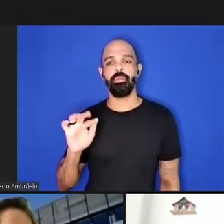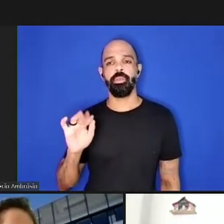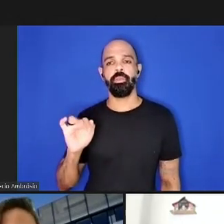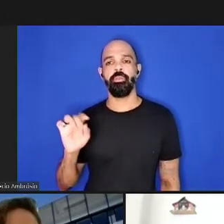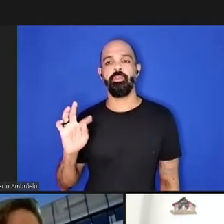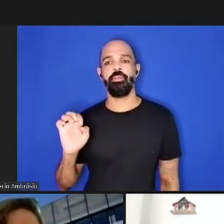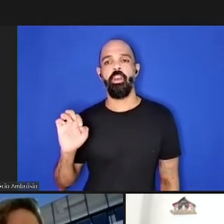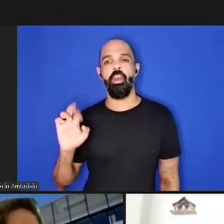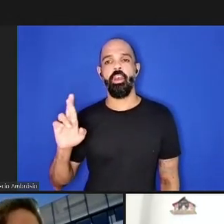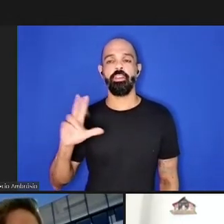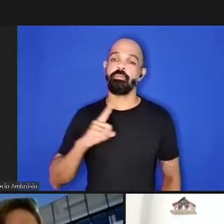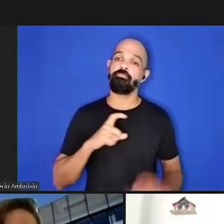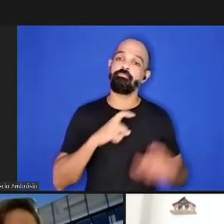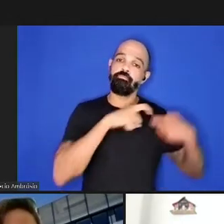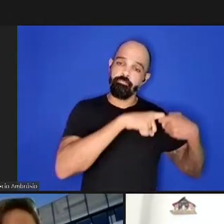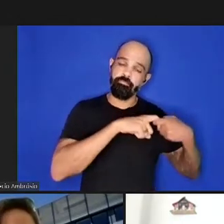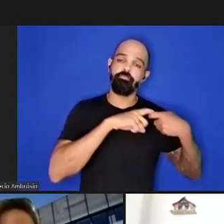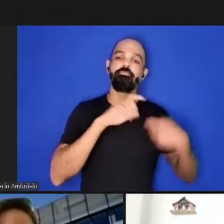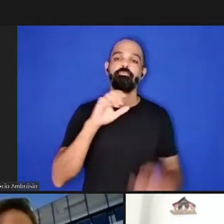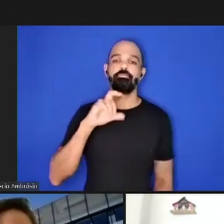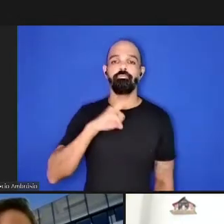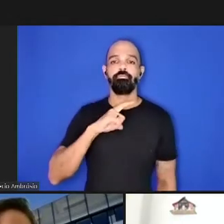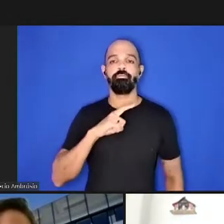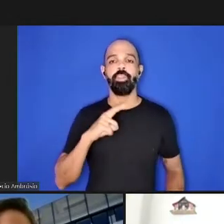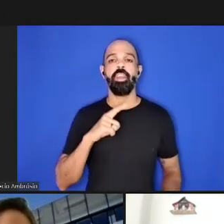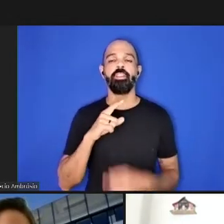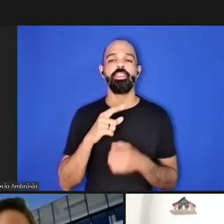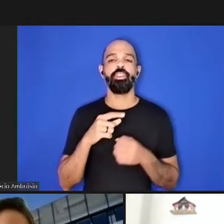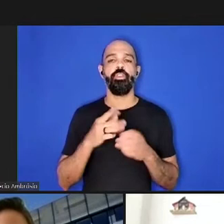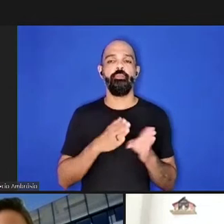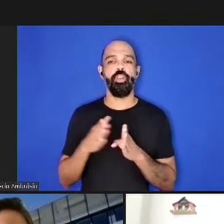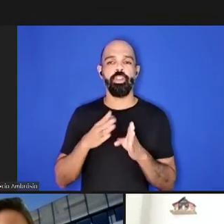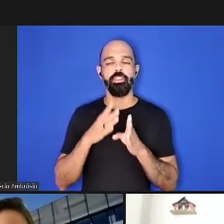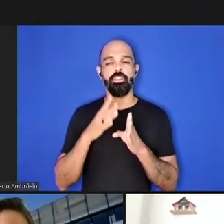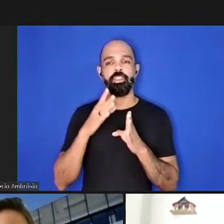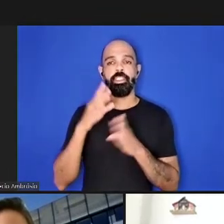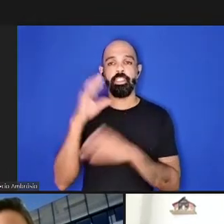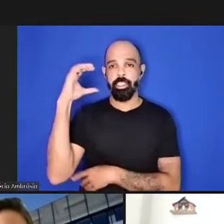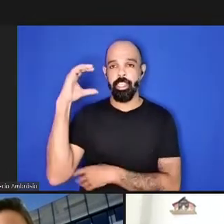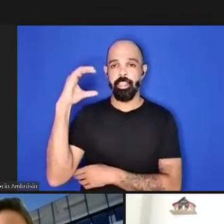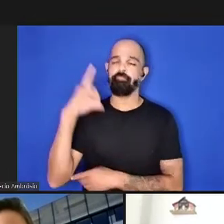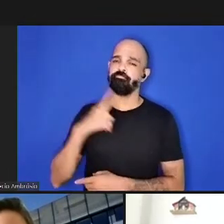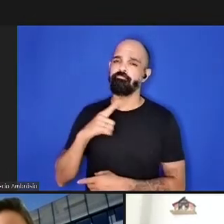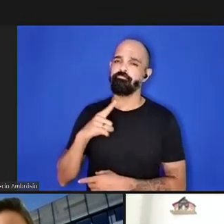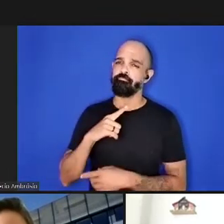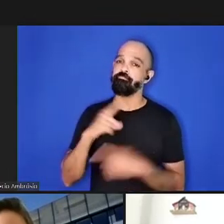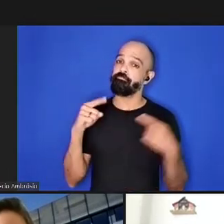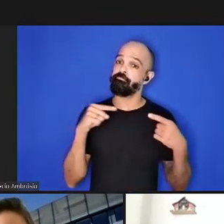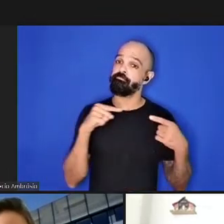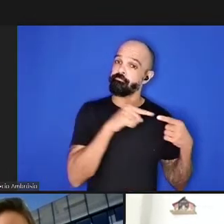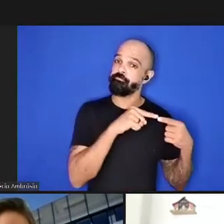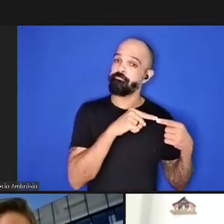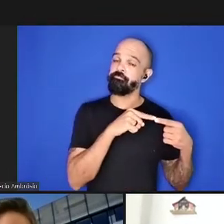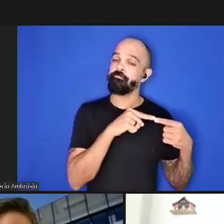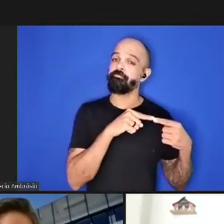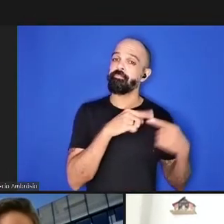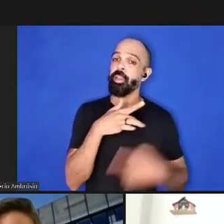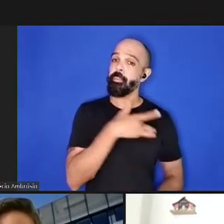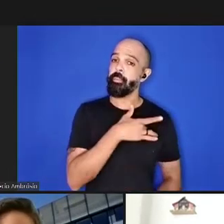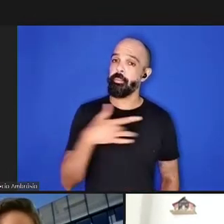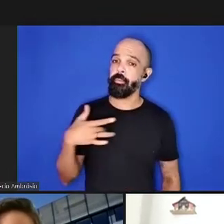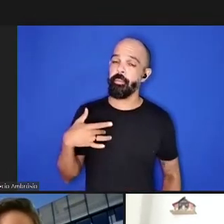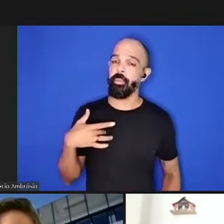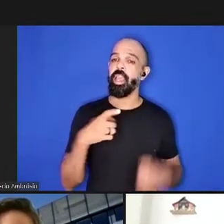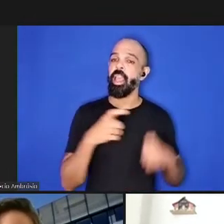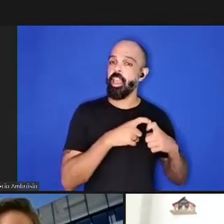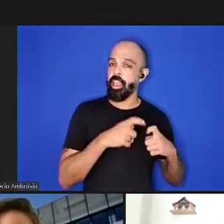Humboldt, que é de fronteiras da ciência, e tem a ver com médicos e áreas da saúde.